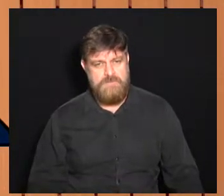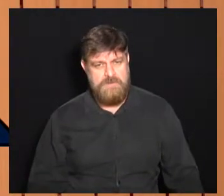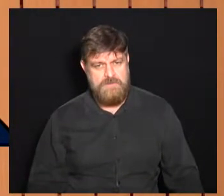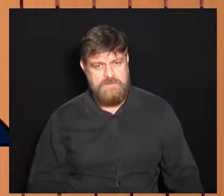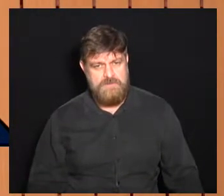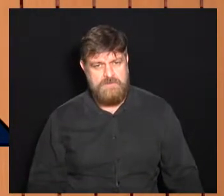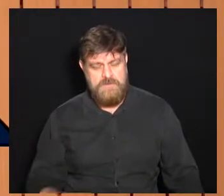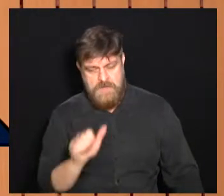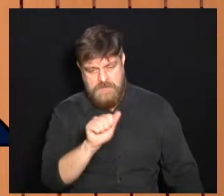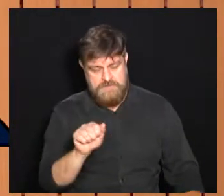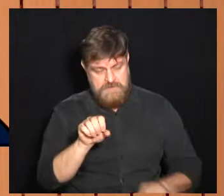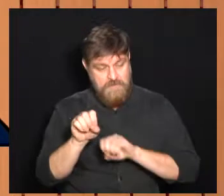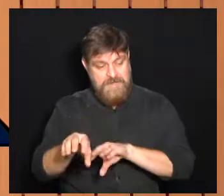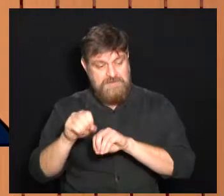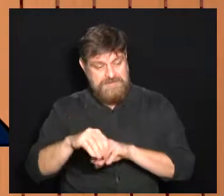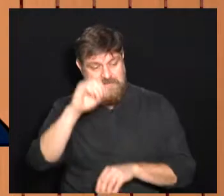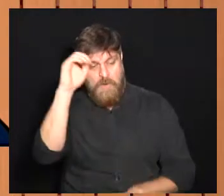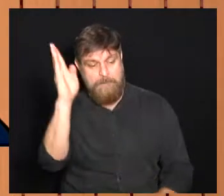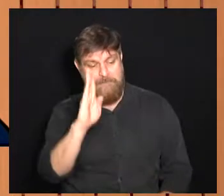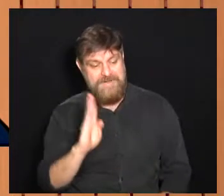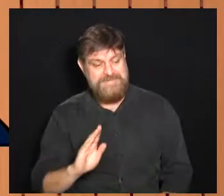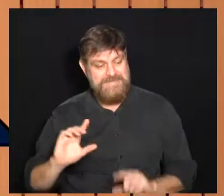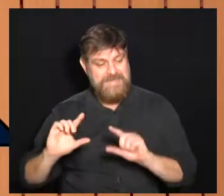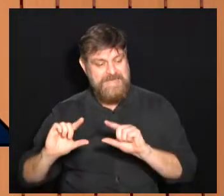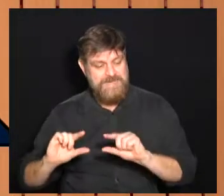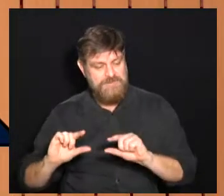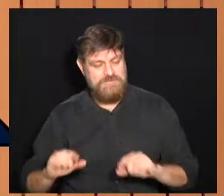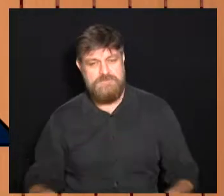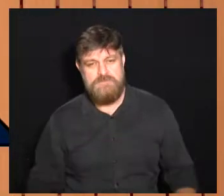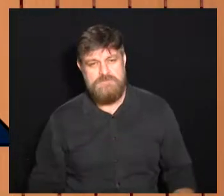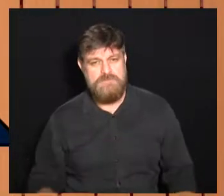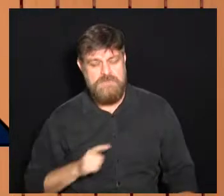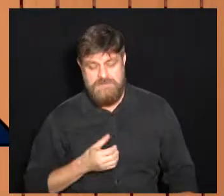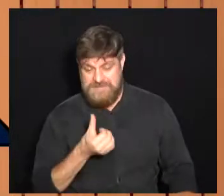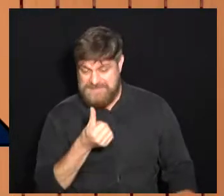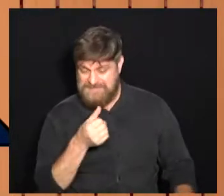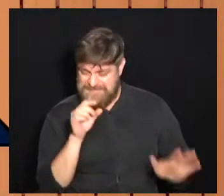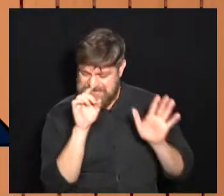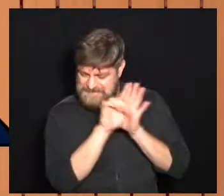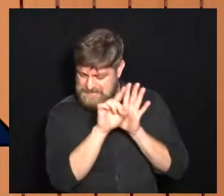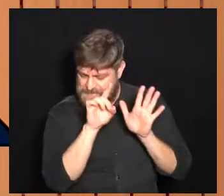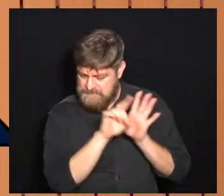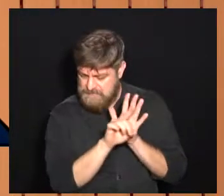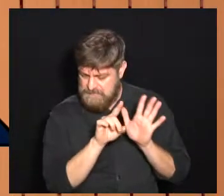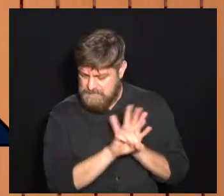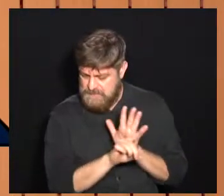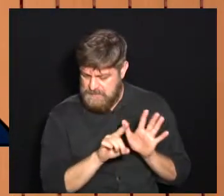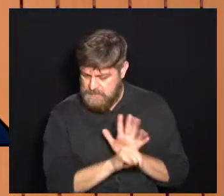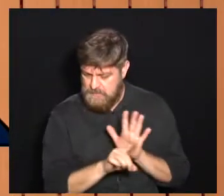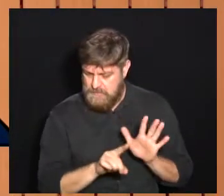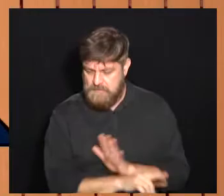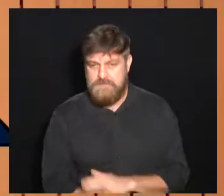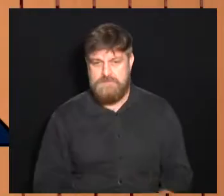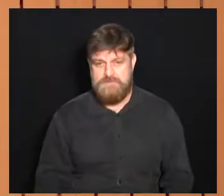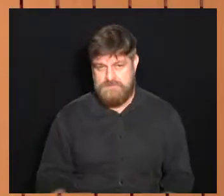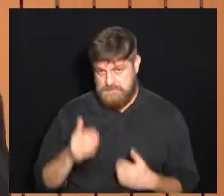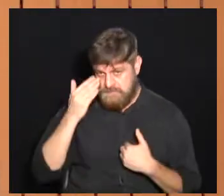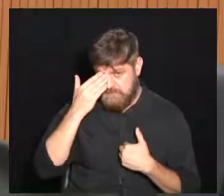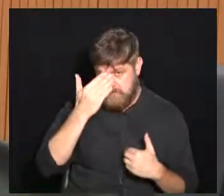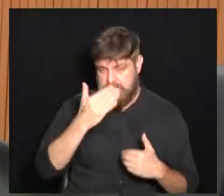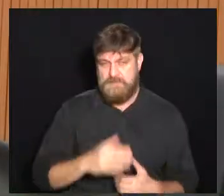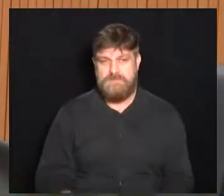Associação Educacional Brasileirinhos. Então, são essas 6 perguntas aqui que eu quero deixar formalizado. Obrigado.